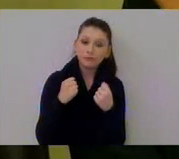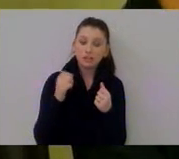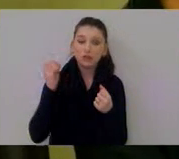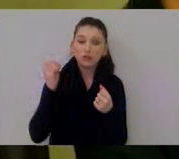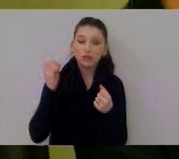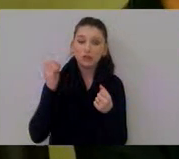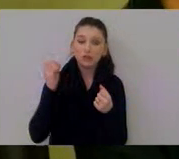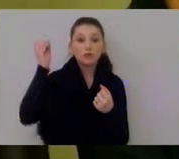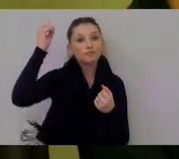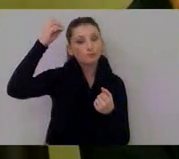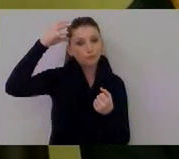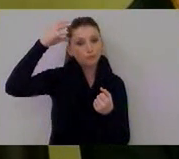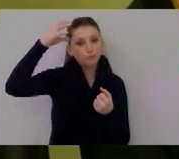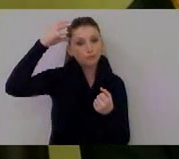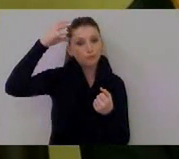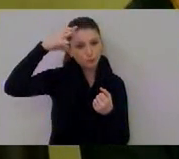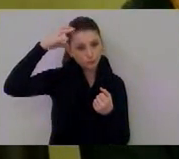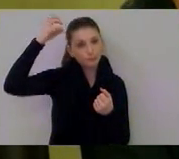sinalização